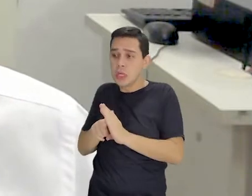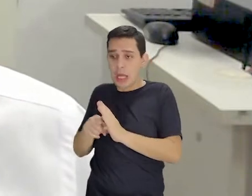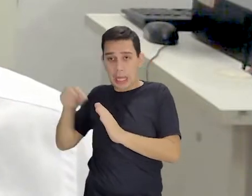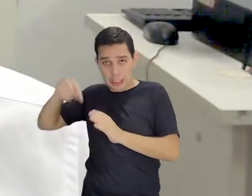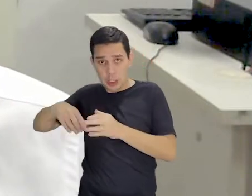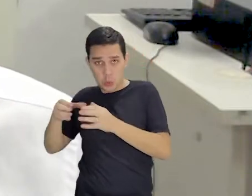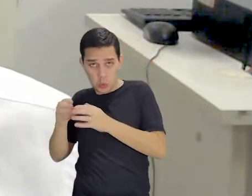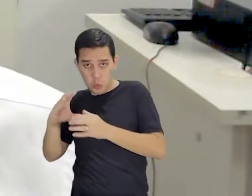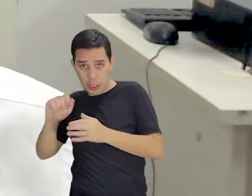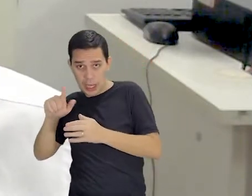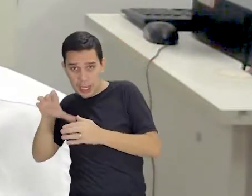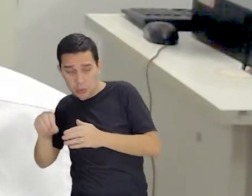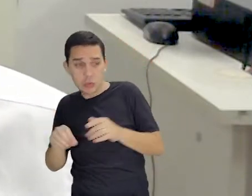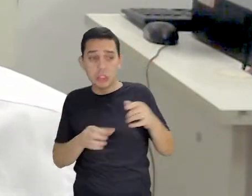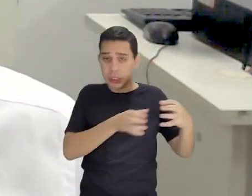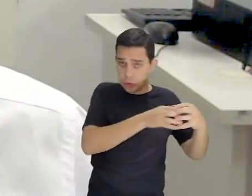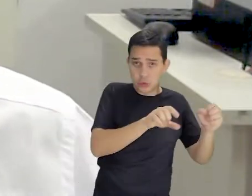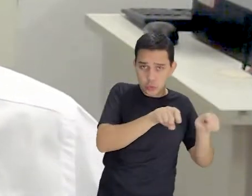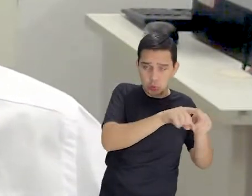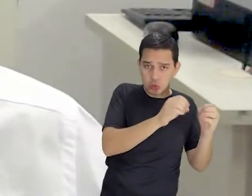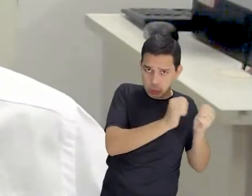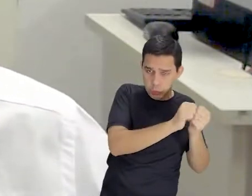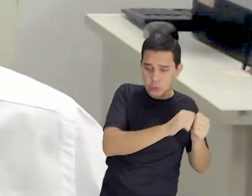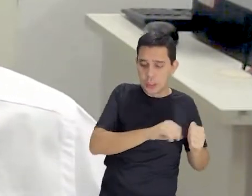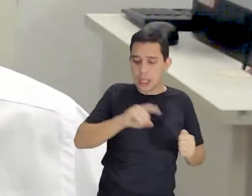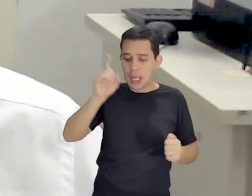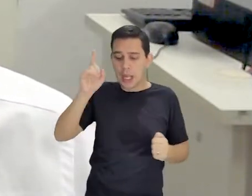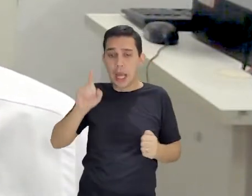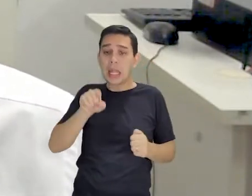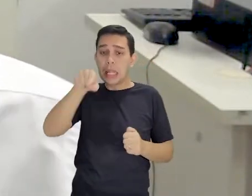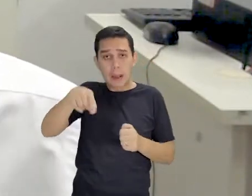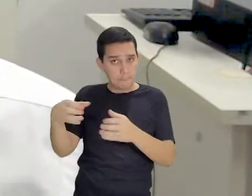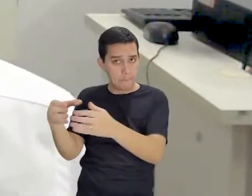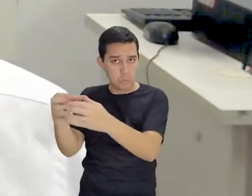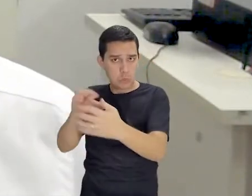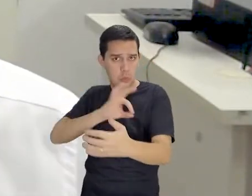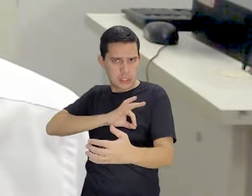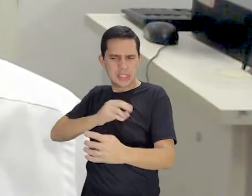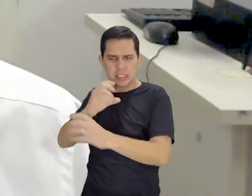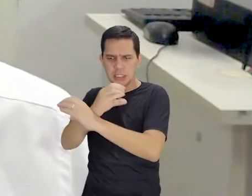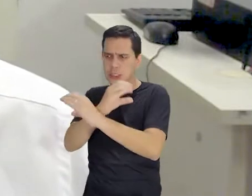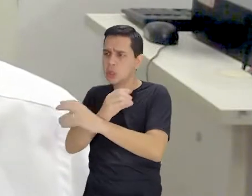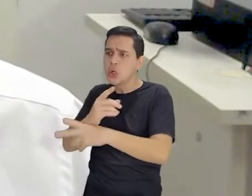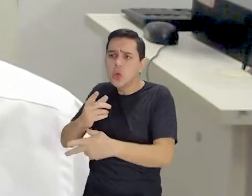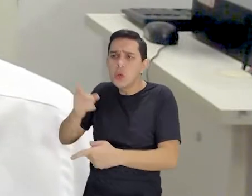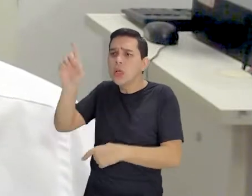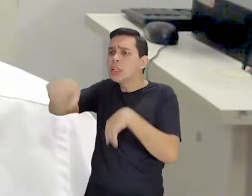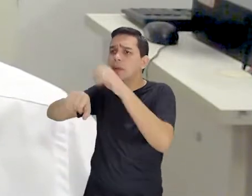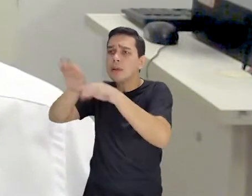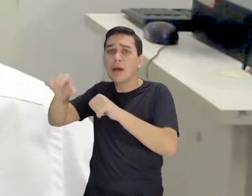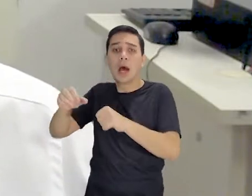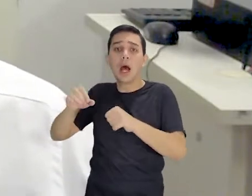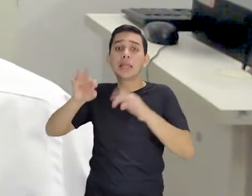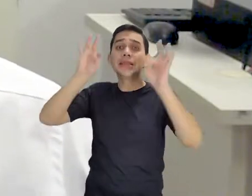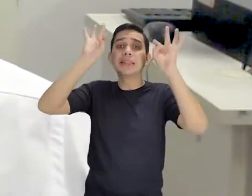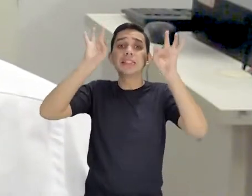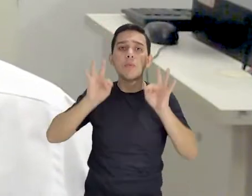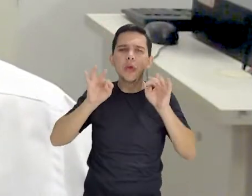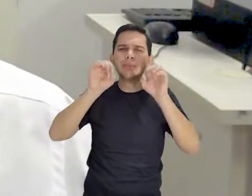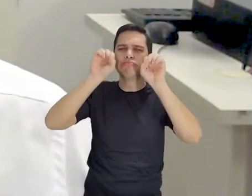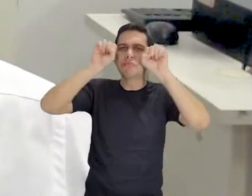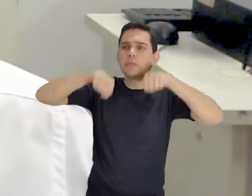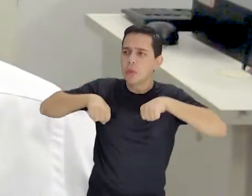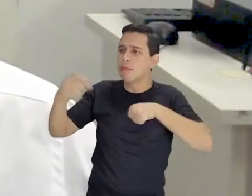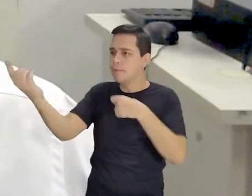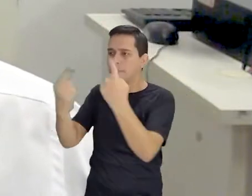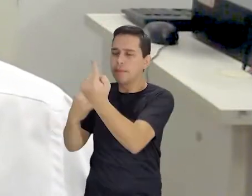a oitiva de testemunhas, que isso acontecia através da Polícia Civil, diversas testemunhas colaboraram com a apuração dos fatos, e